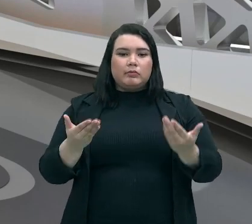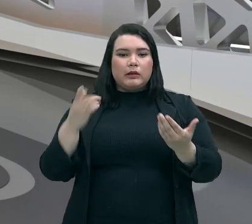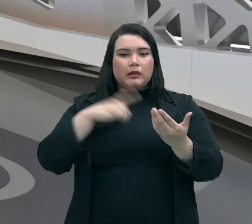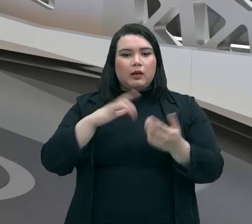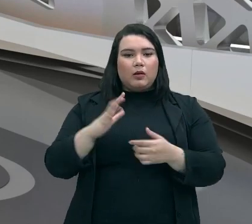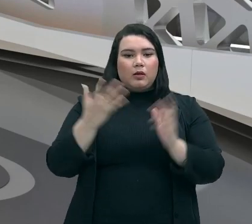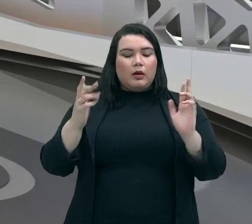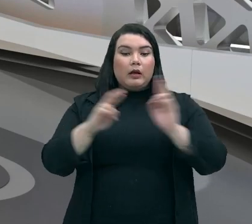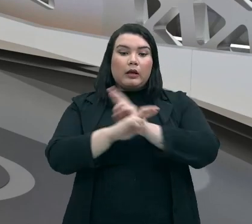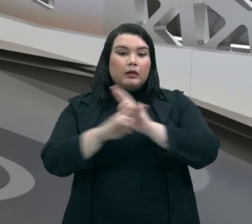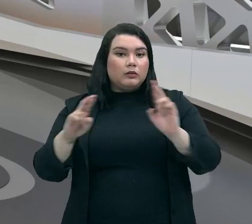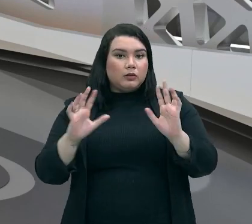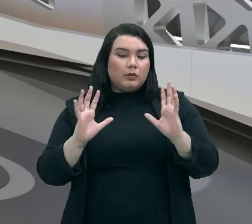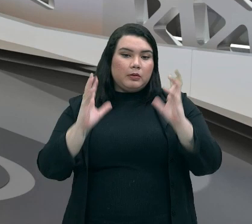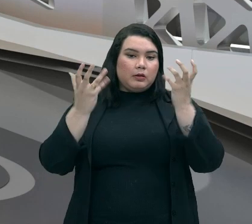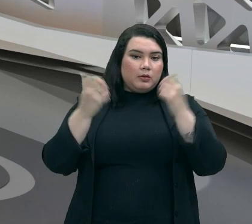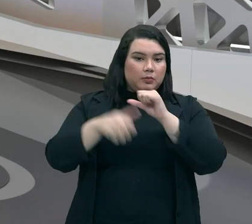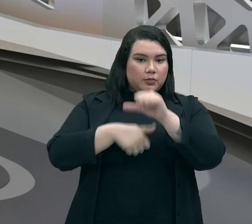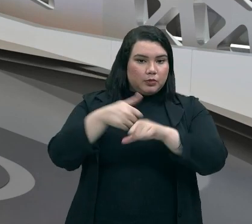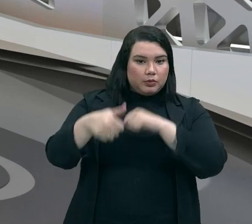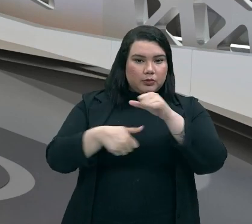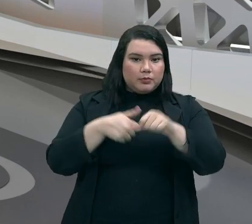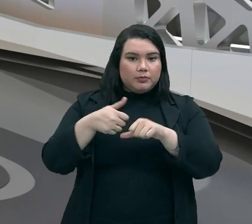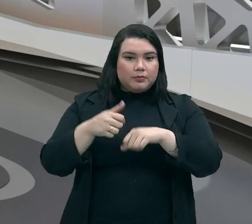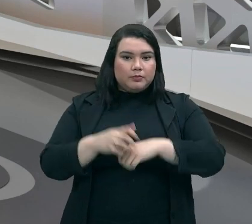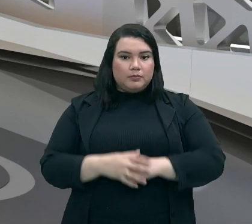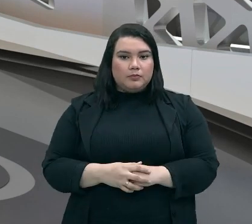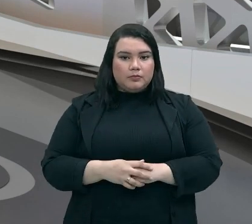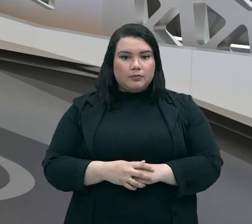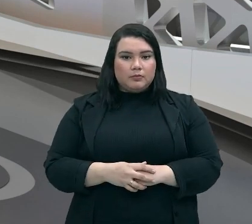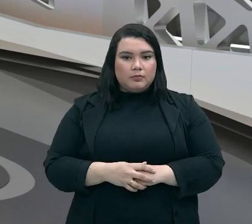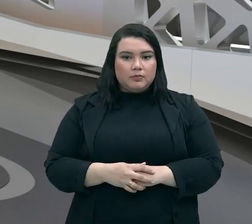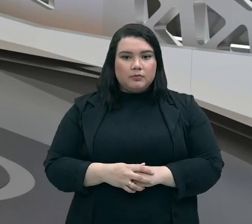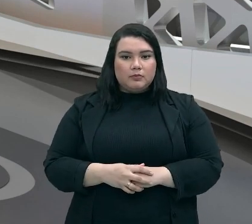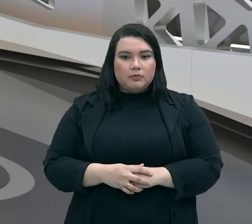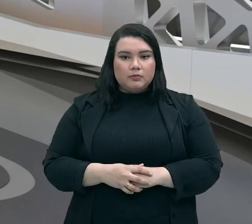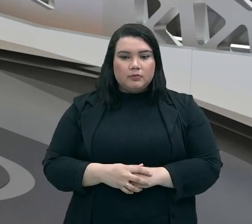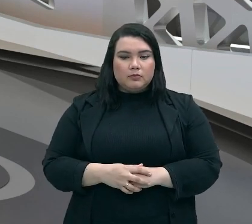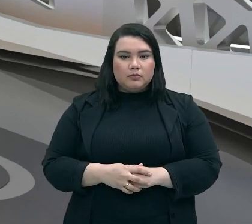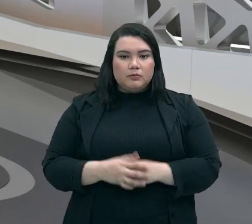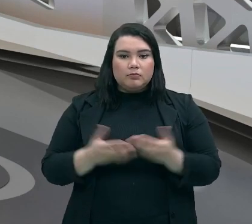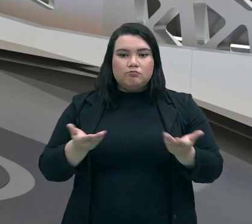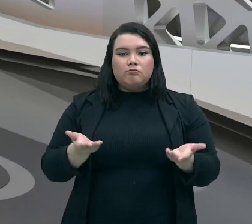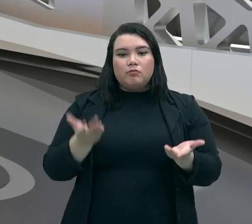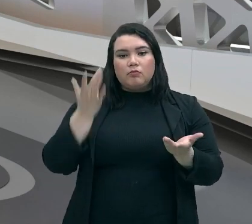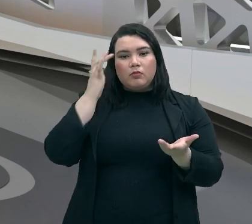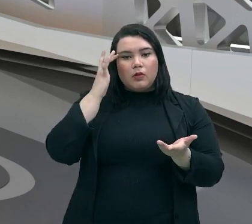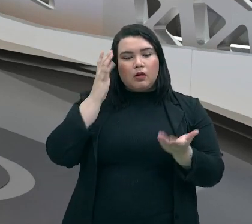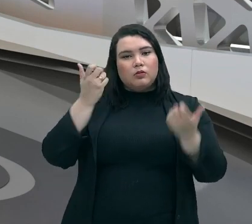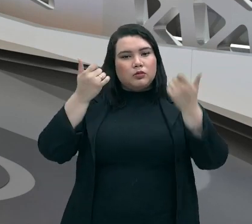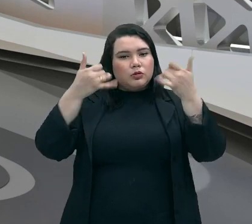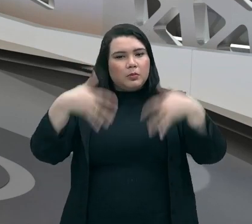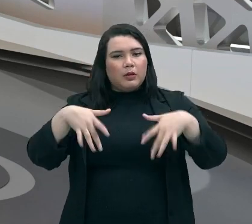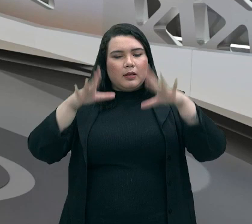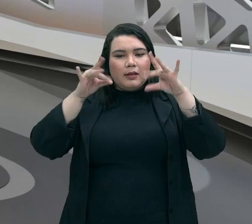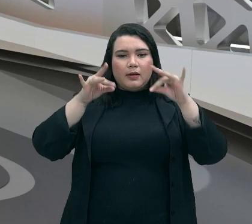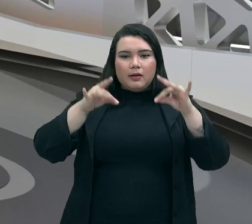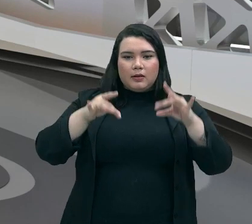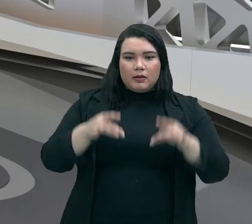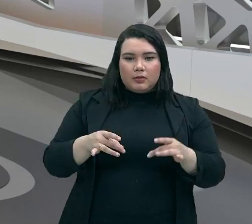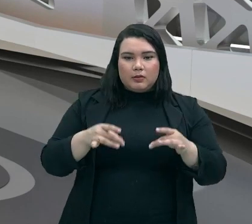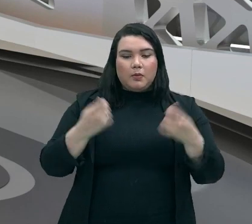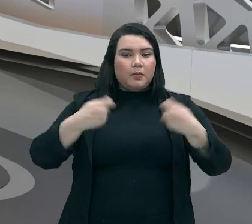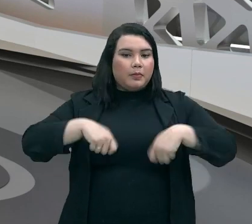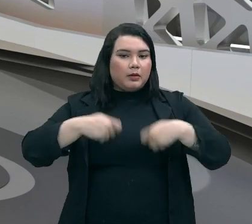maneira, relacionadas às mudanças climáticas. Quer falar mais alguma coisinha sobre elas? Eu acho que falamos bastante, né? O que